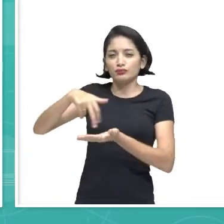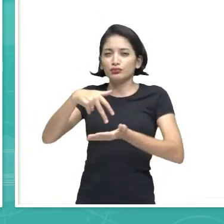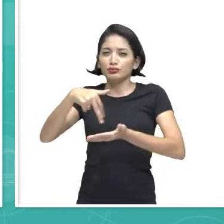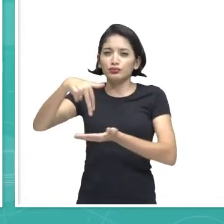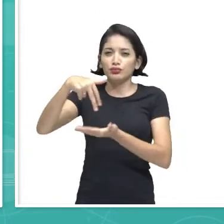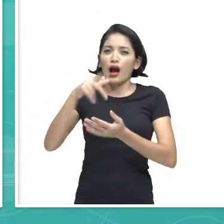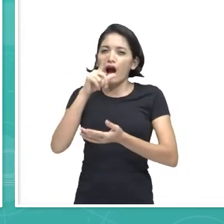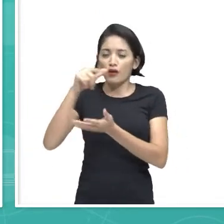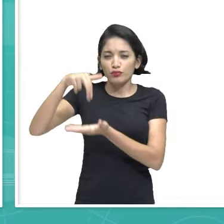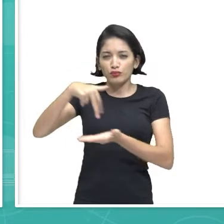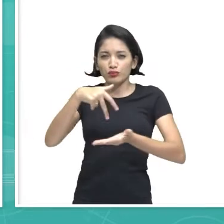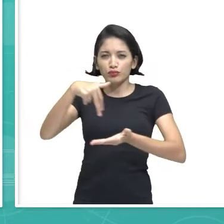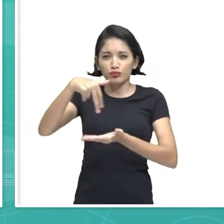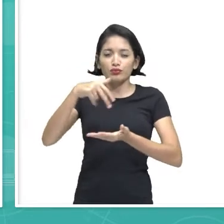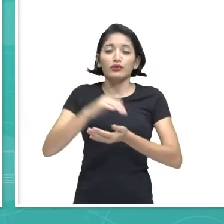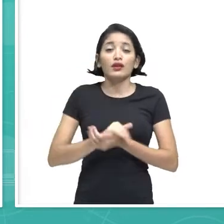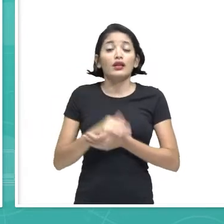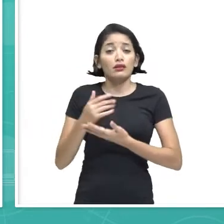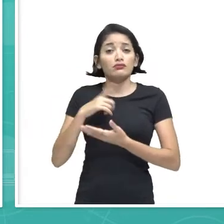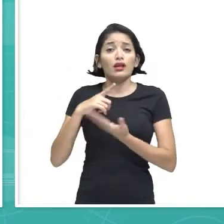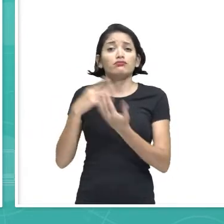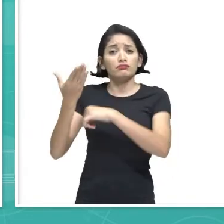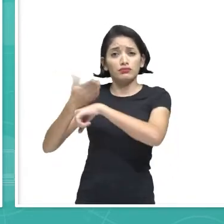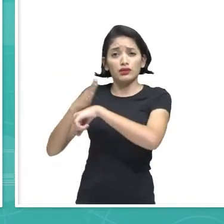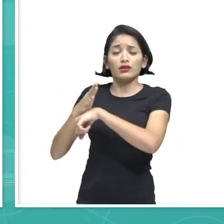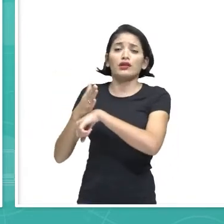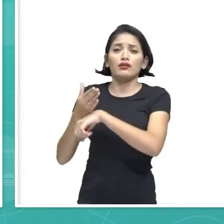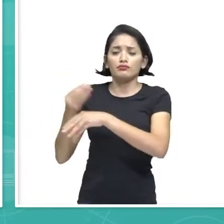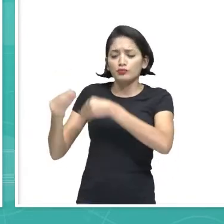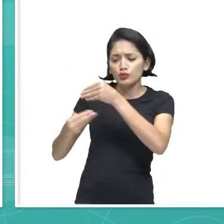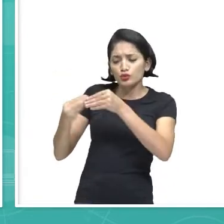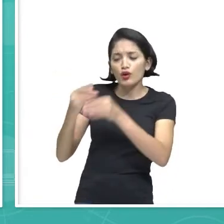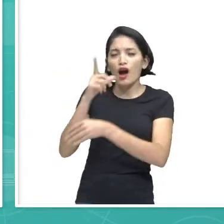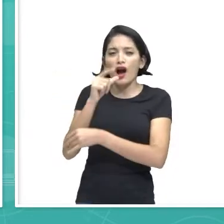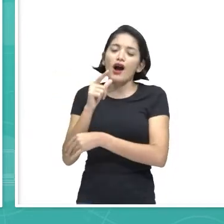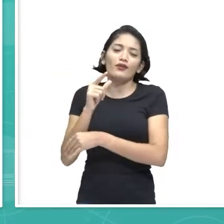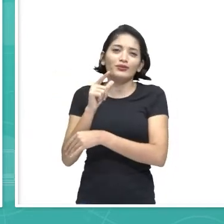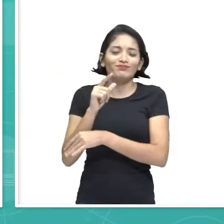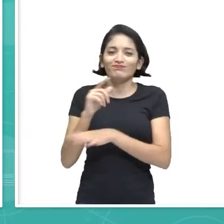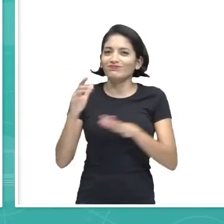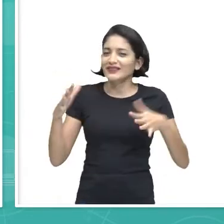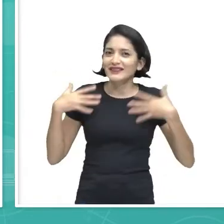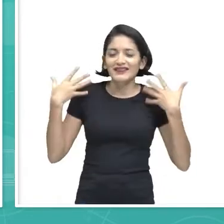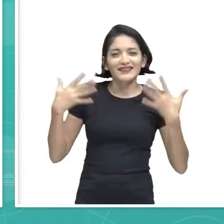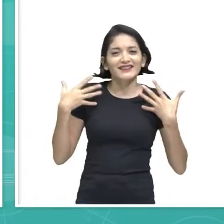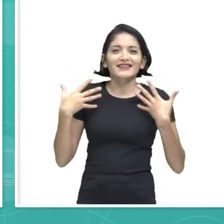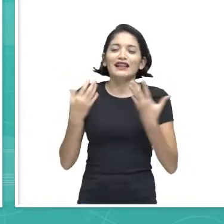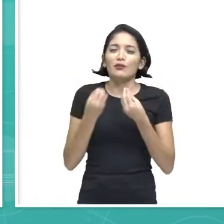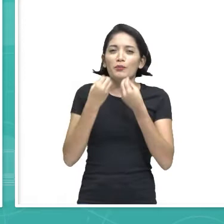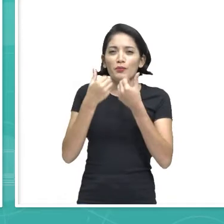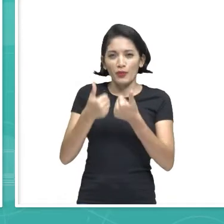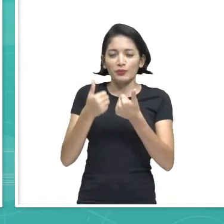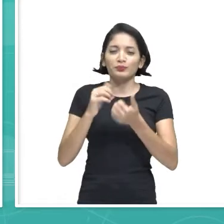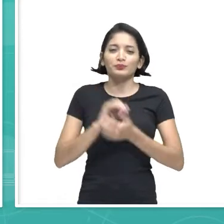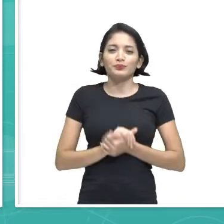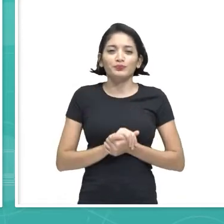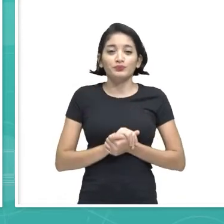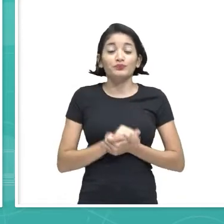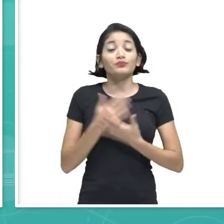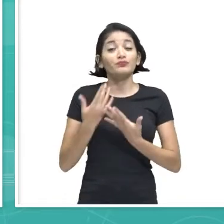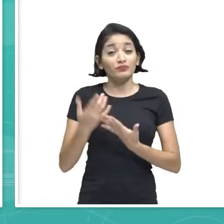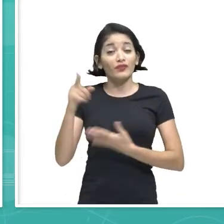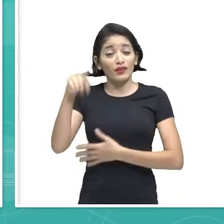gosta, né? E fazer uma atividade que envolve a água é espetacular. Muito bem. Então, essa